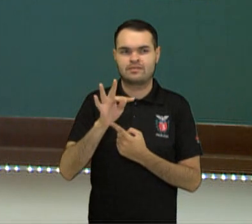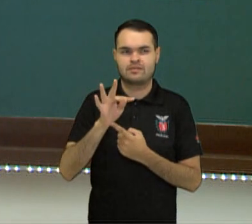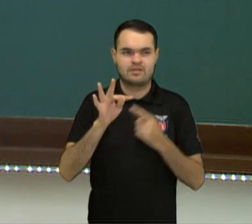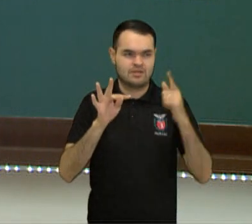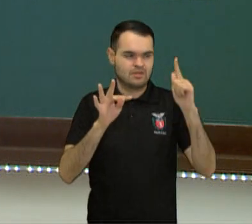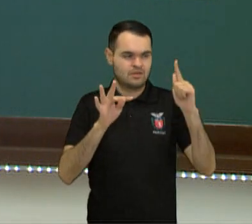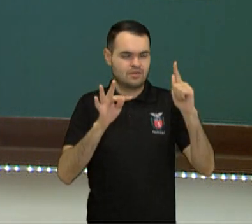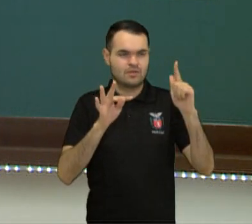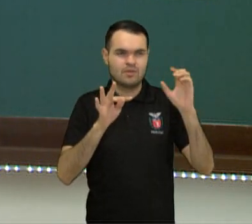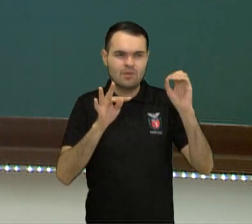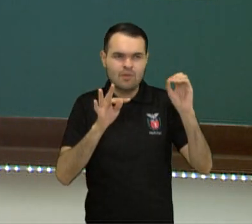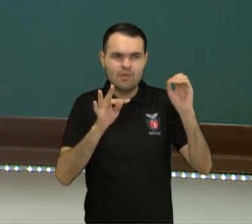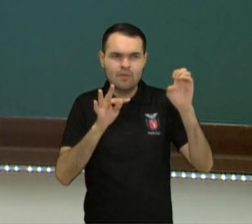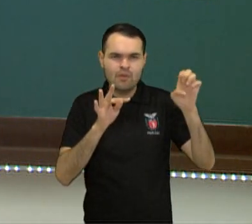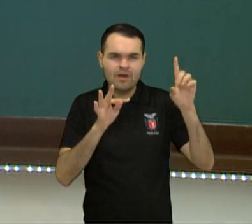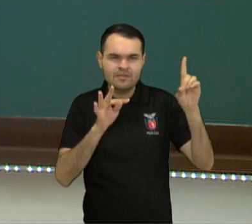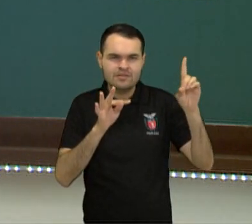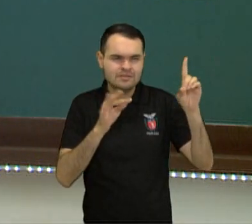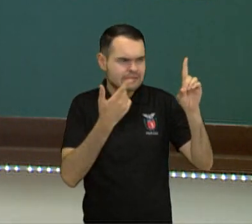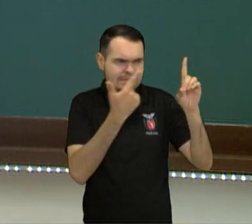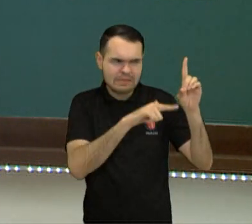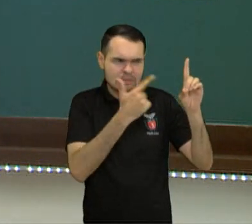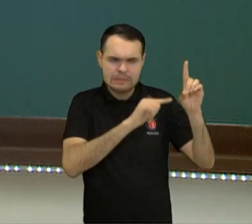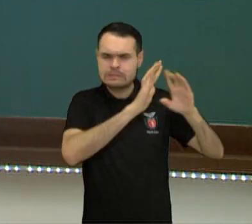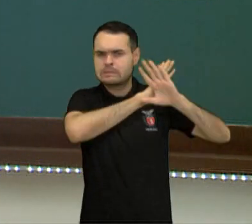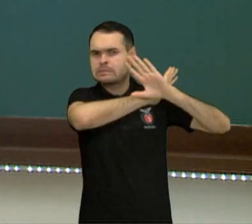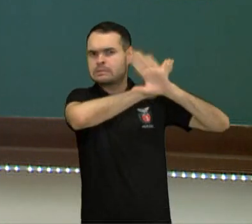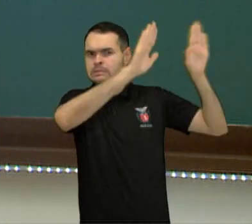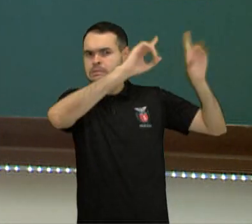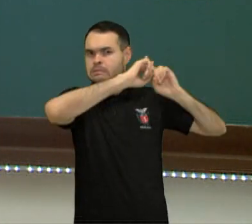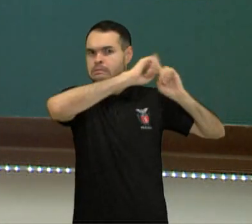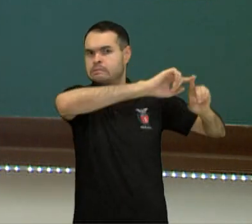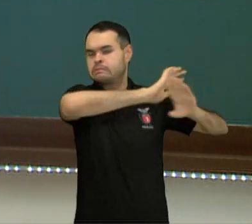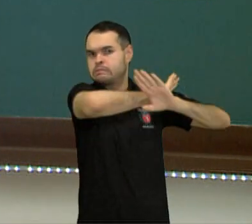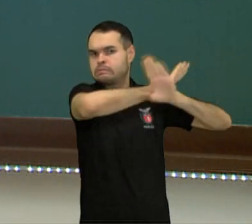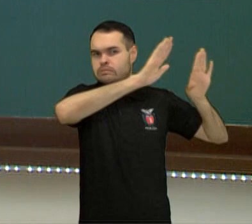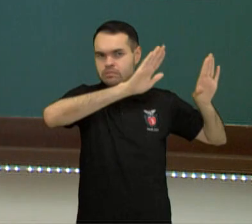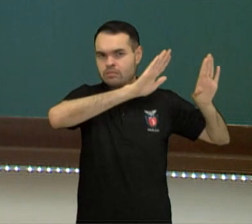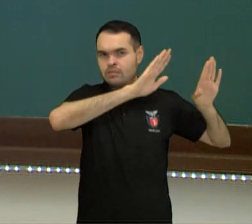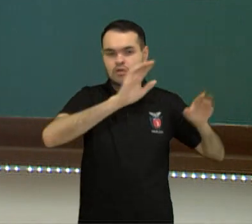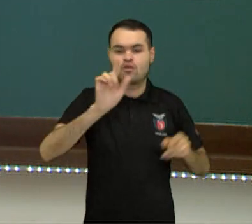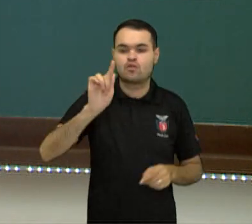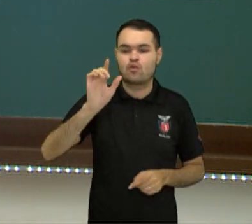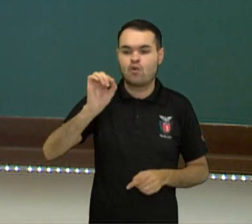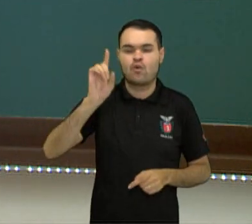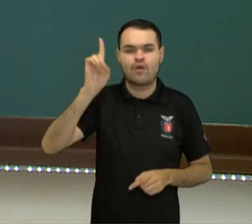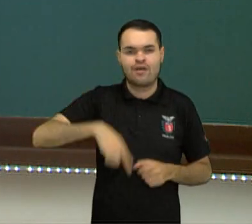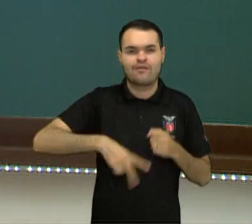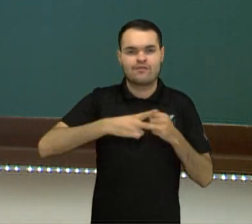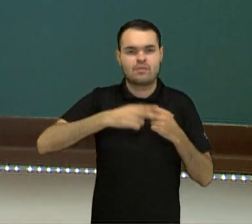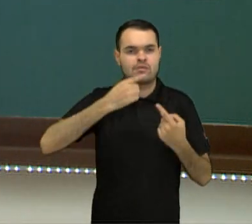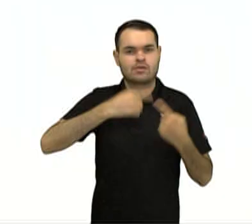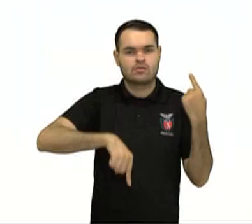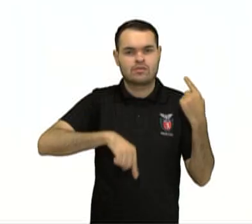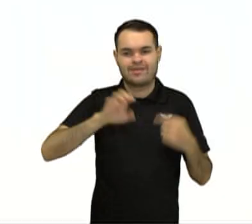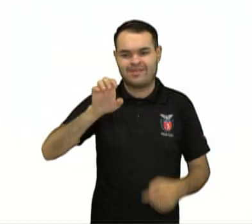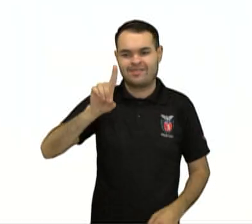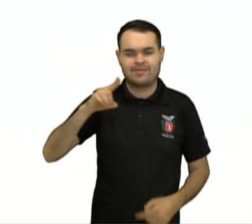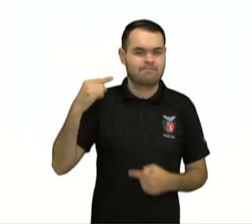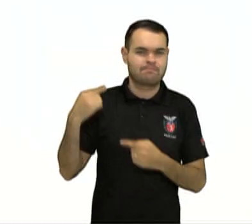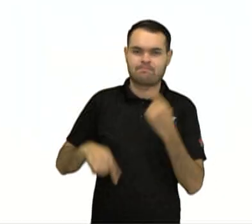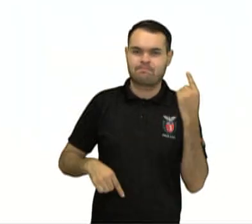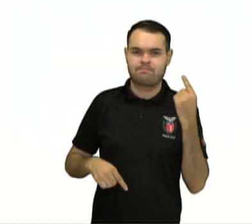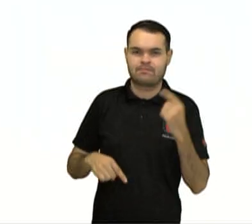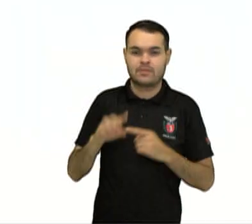existe, essa alternativa. Eu botei bem de propósito mesmo. O verbo go, ele é irregular, então não dá para pôr ed, tá?